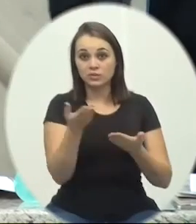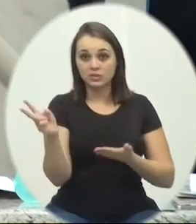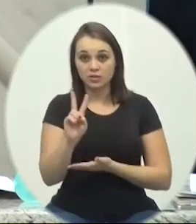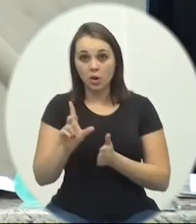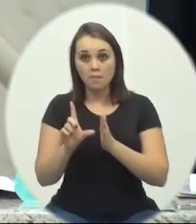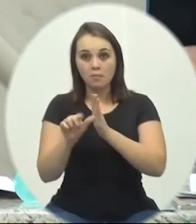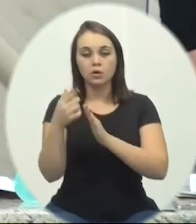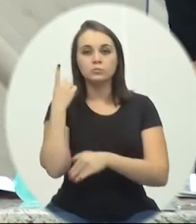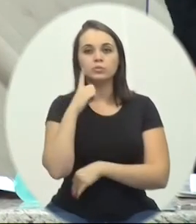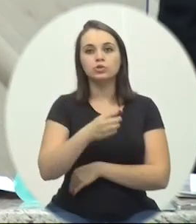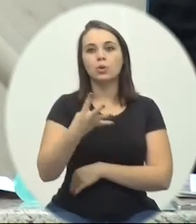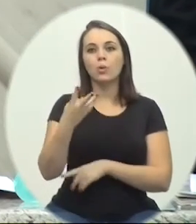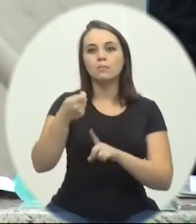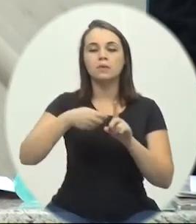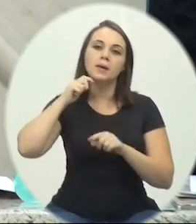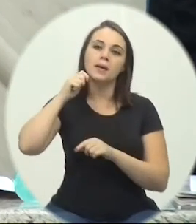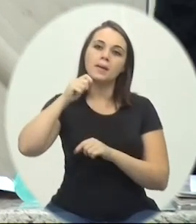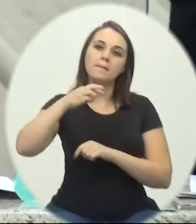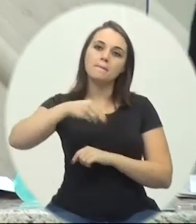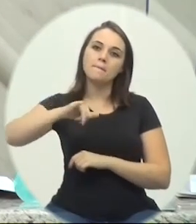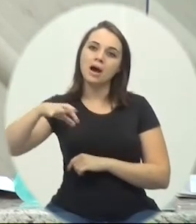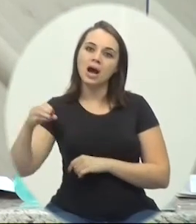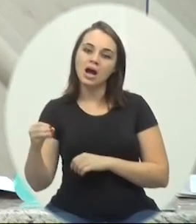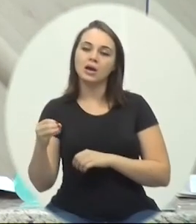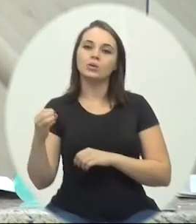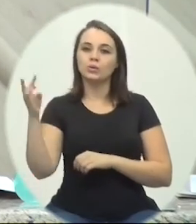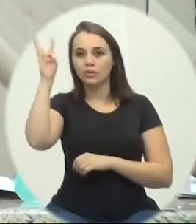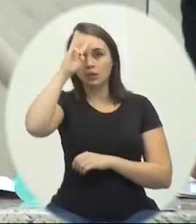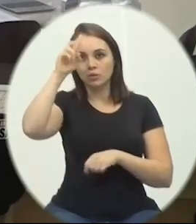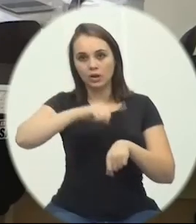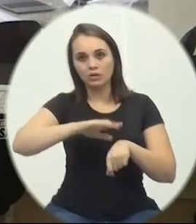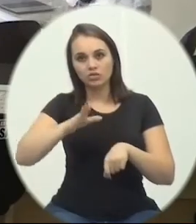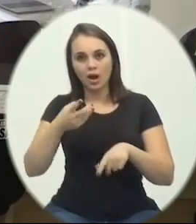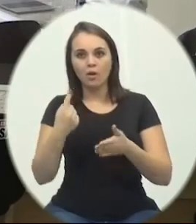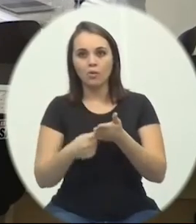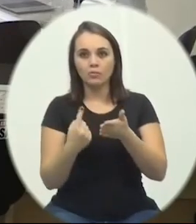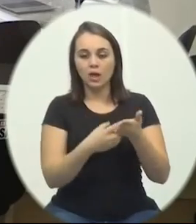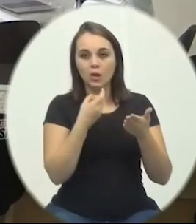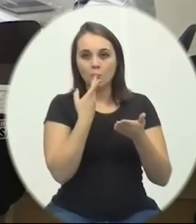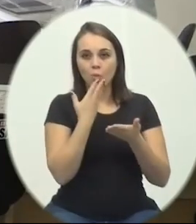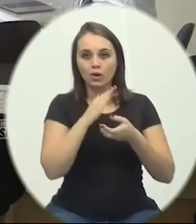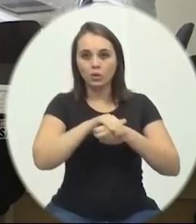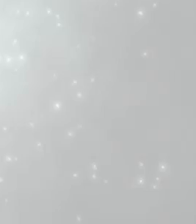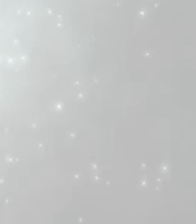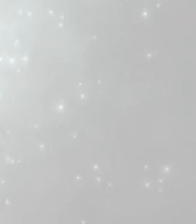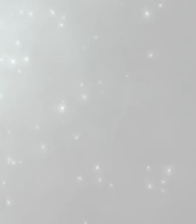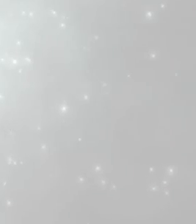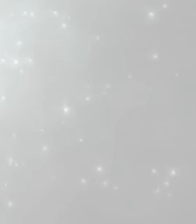para a próxima, no dia 4 de maio, terça-feira, horário regimental. Uma boa noite e uma boa semana a todos.